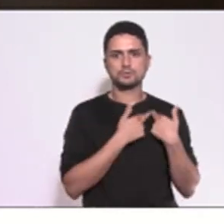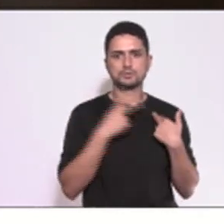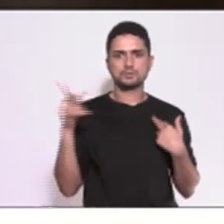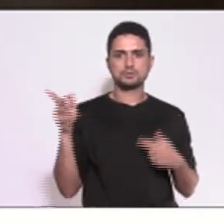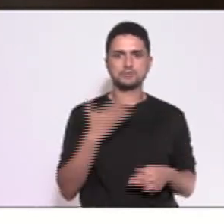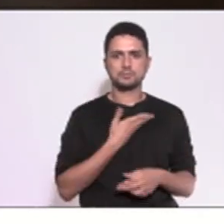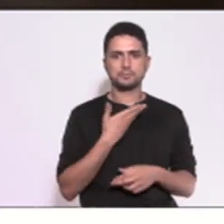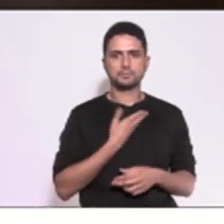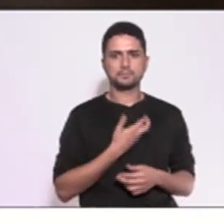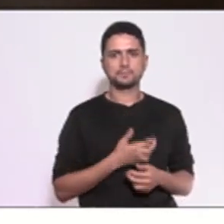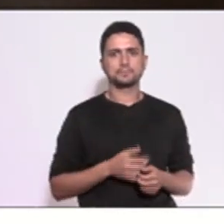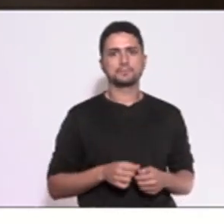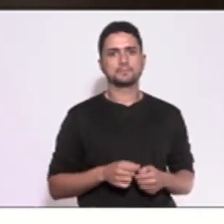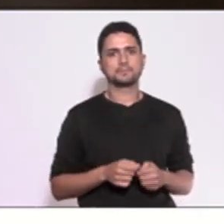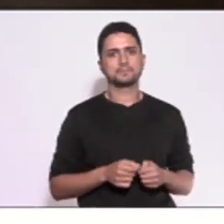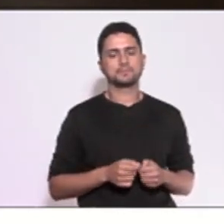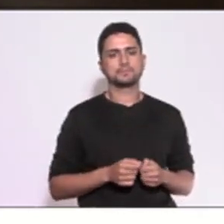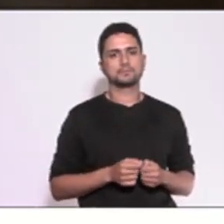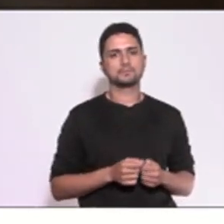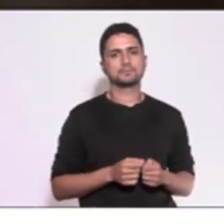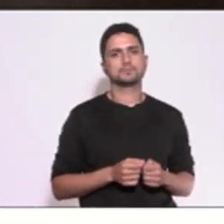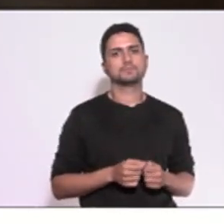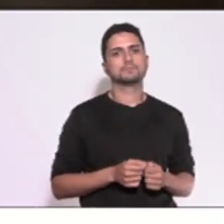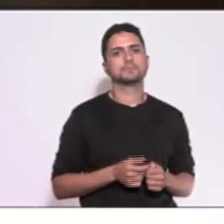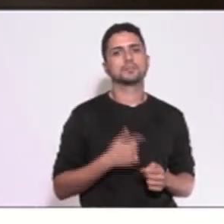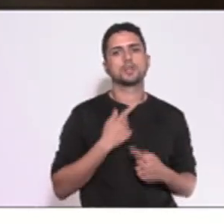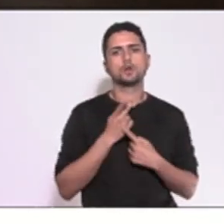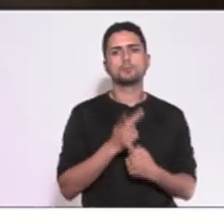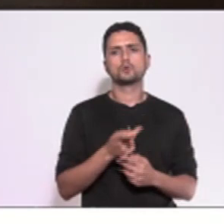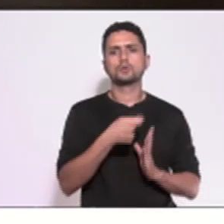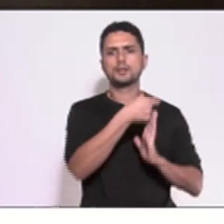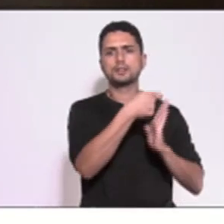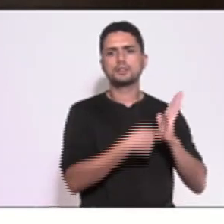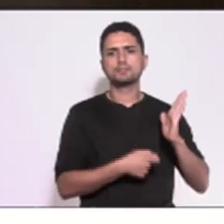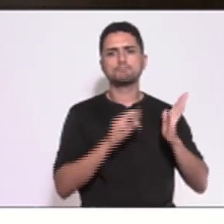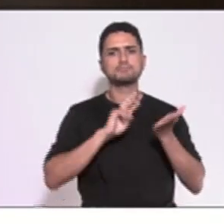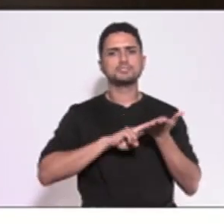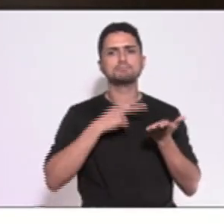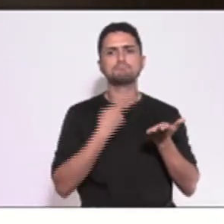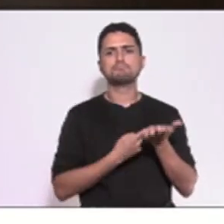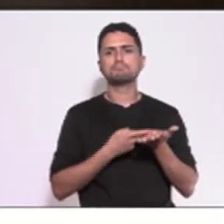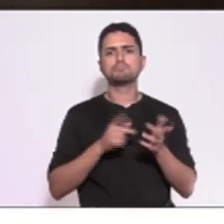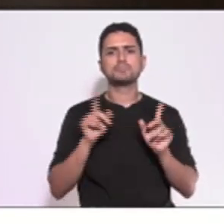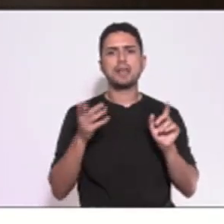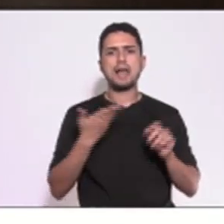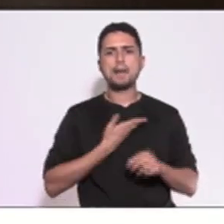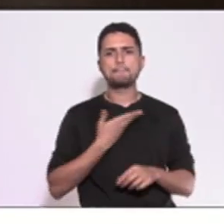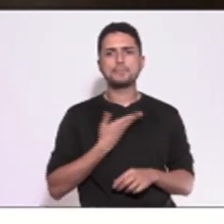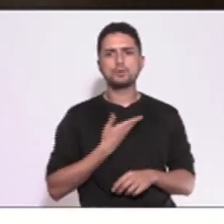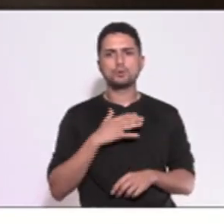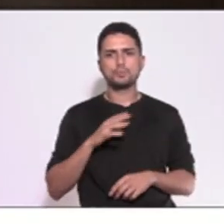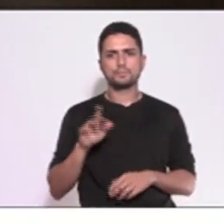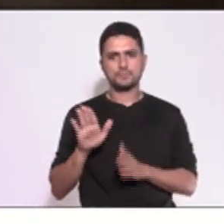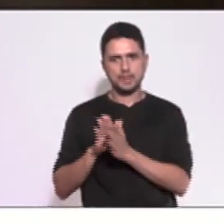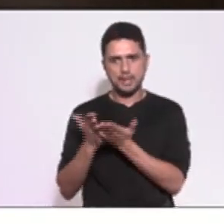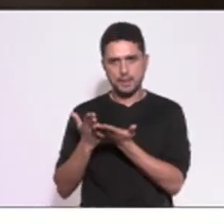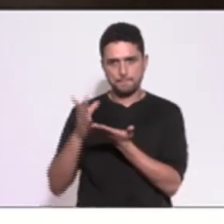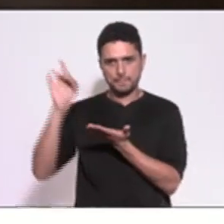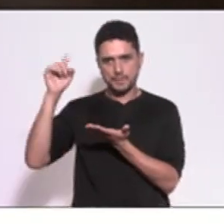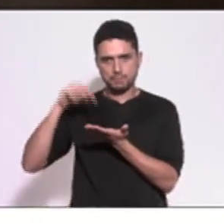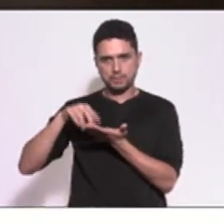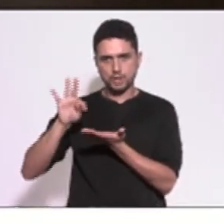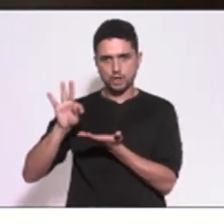amigos. E aí eu fui buscar nos textos o que é ser amigo. Na Torá, a nossa Bíblia, o